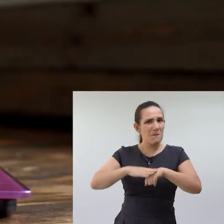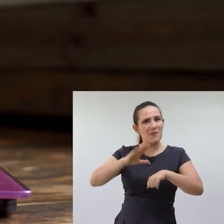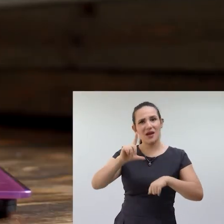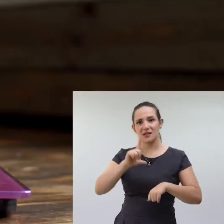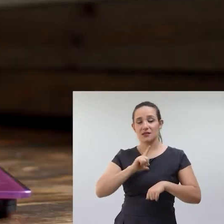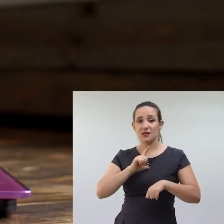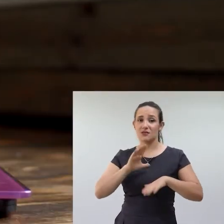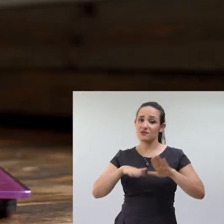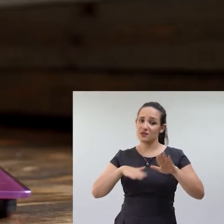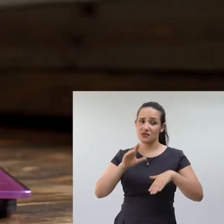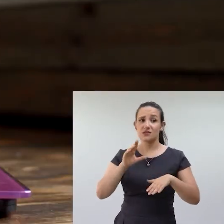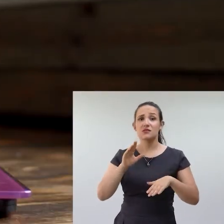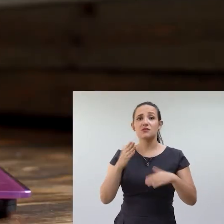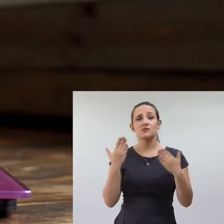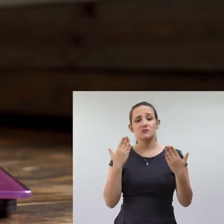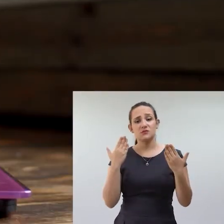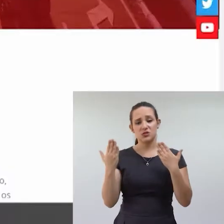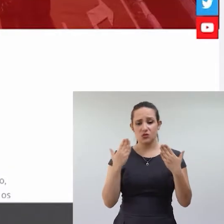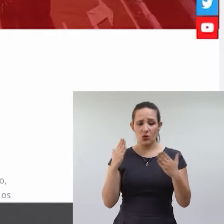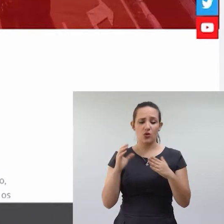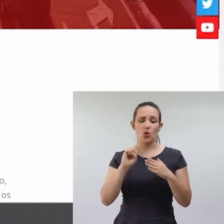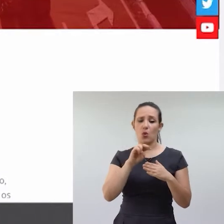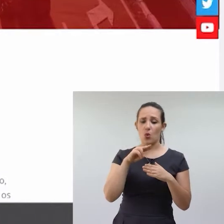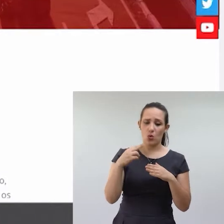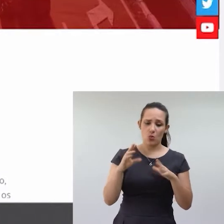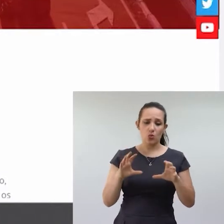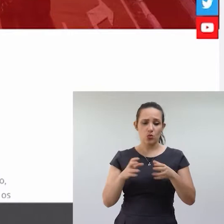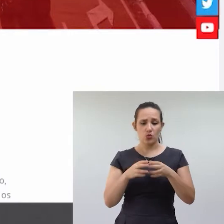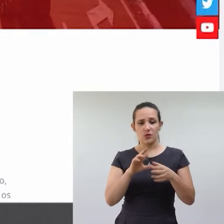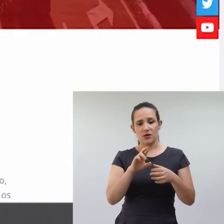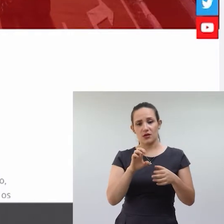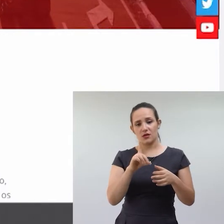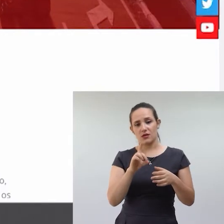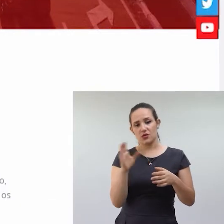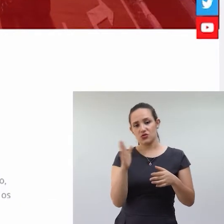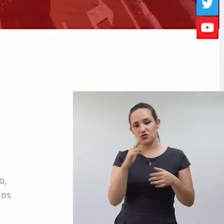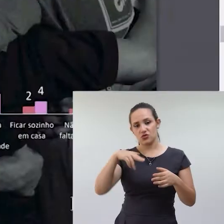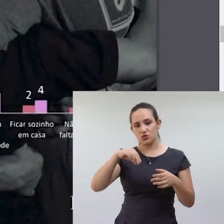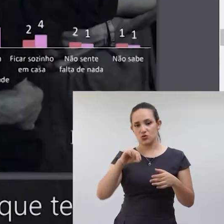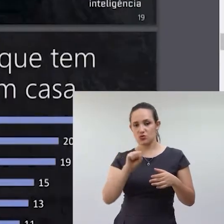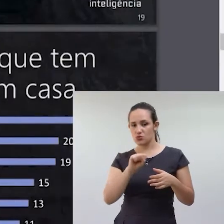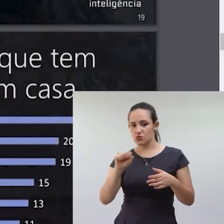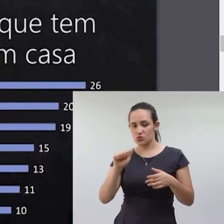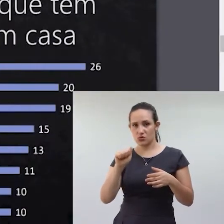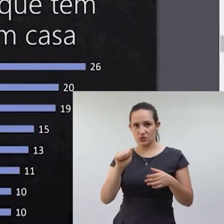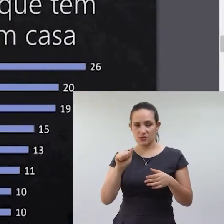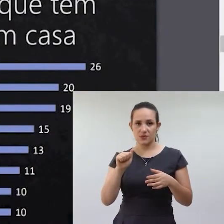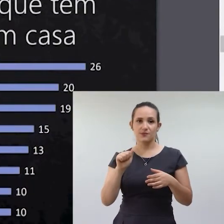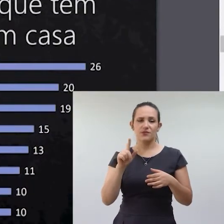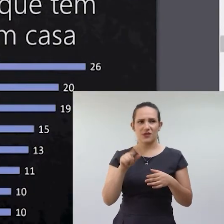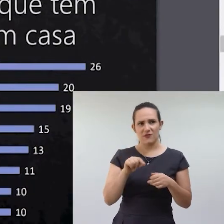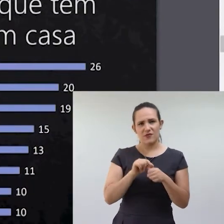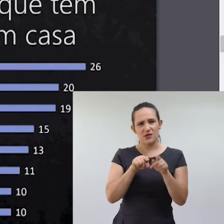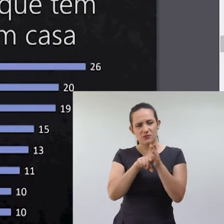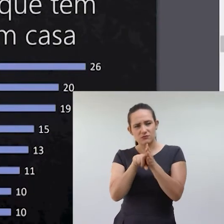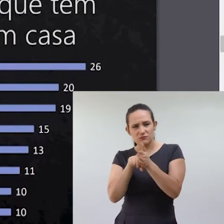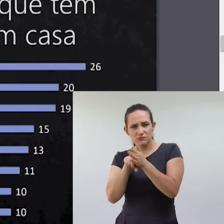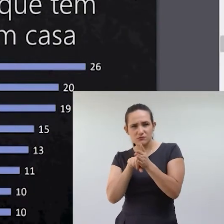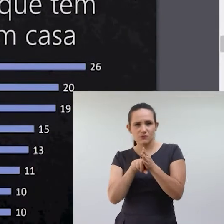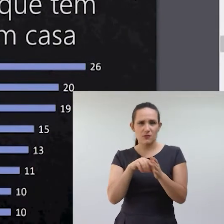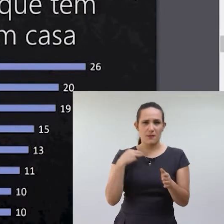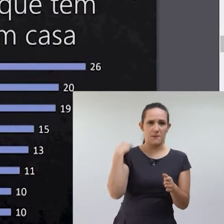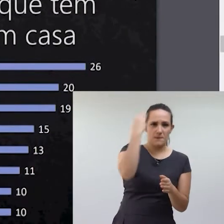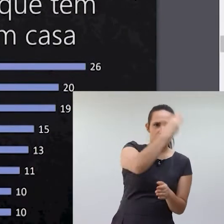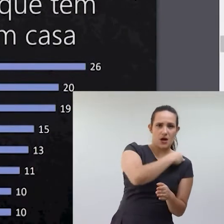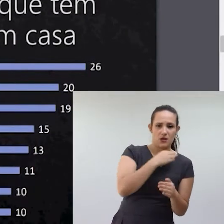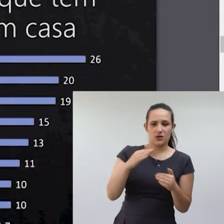queixas relatadas em entrevistas feitas pela entidade Rede Nossa São Paulo, Cidades Sustentáveis, entre maio